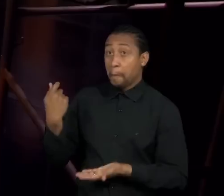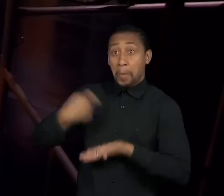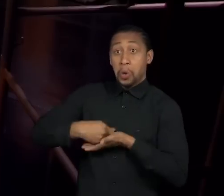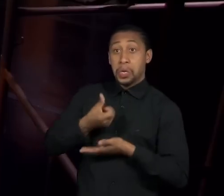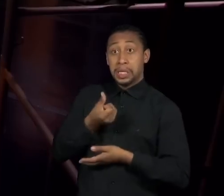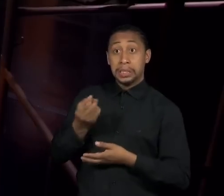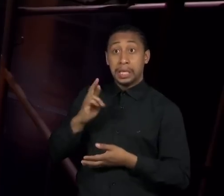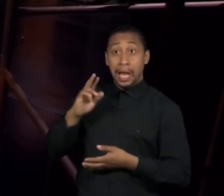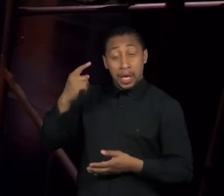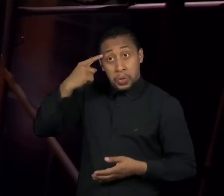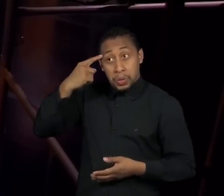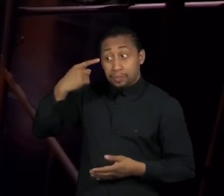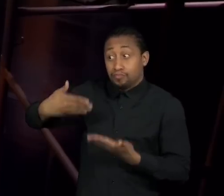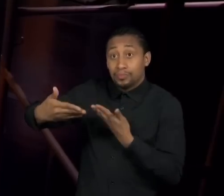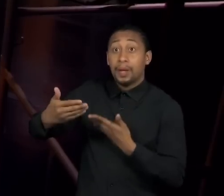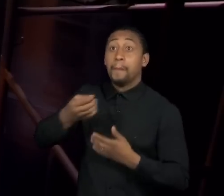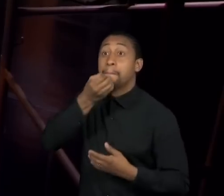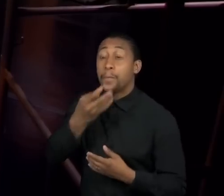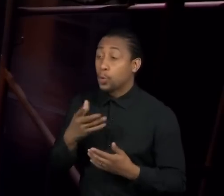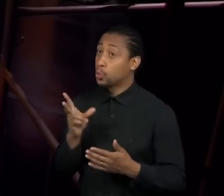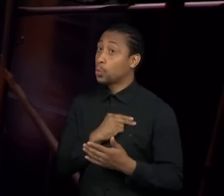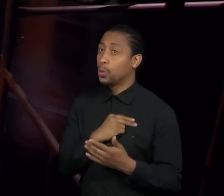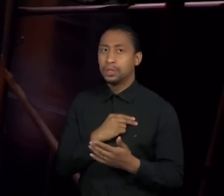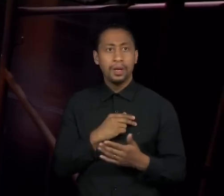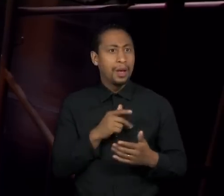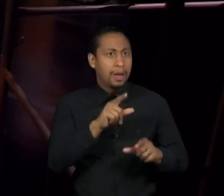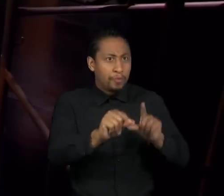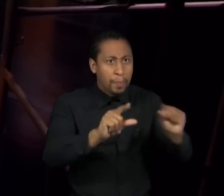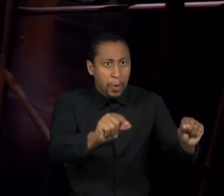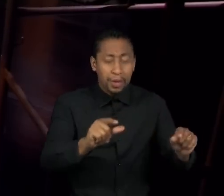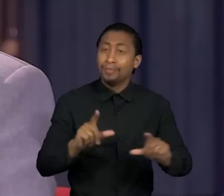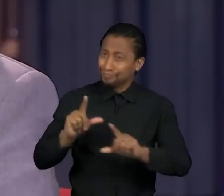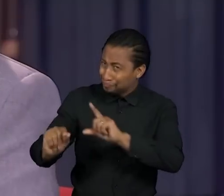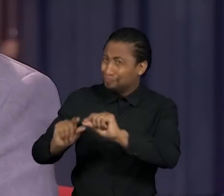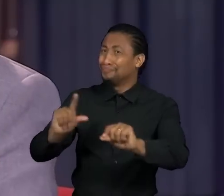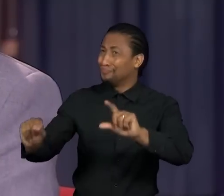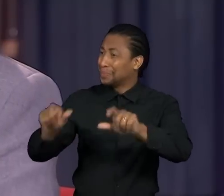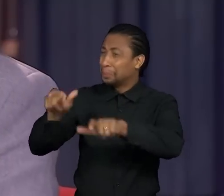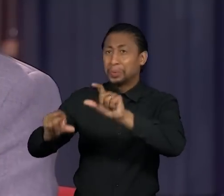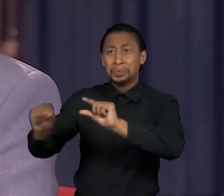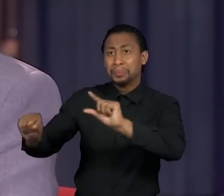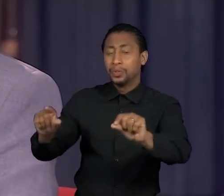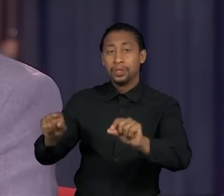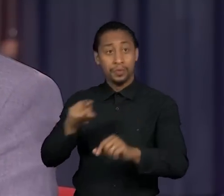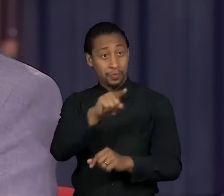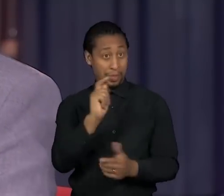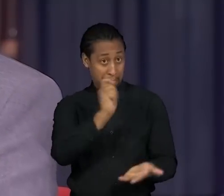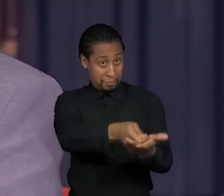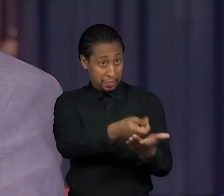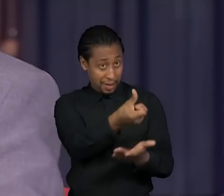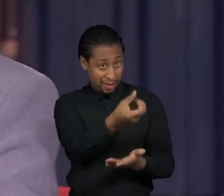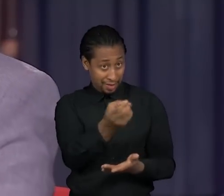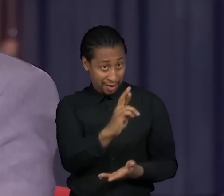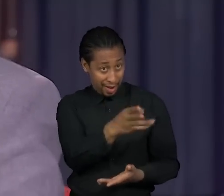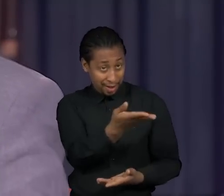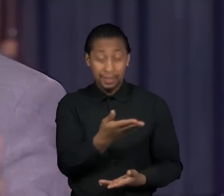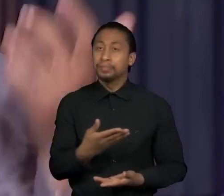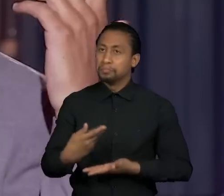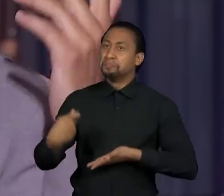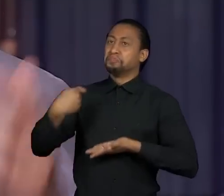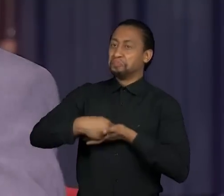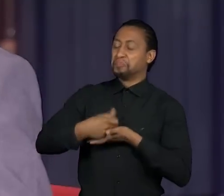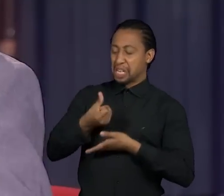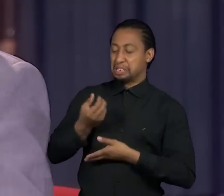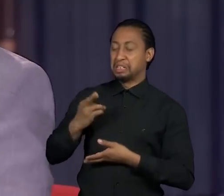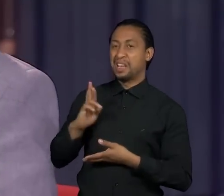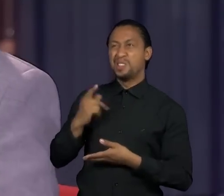bom. O povo foi embora, pô. Foi embora. O povo começou a ir embora. E você recebeu 60. E aí eu recebi os R$60 e falei,